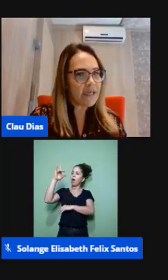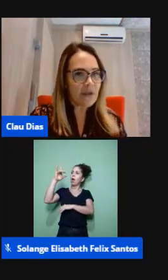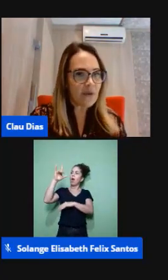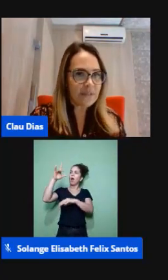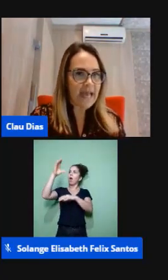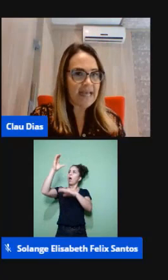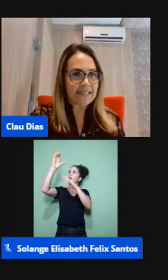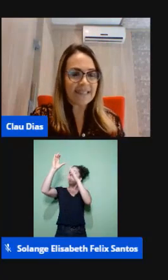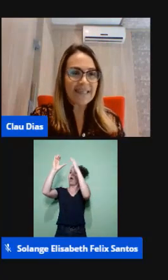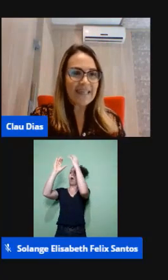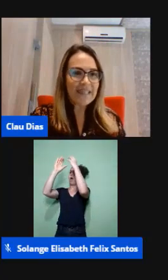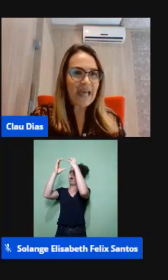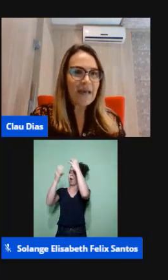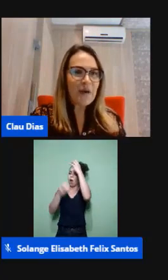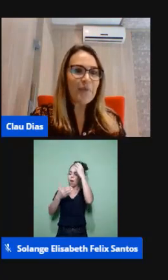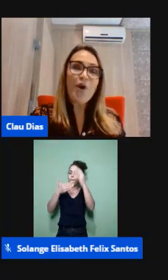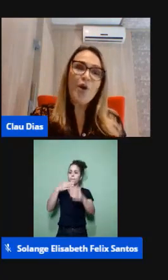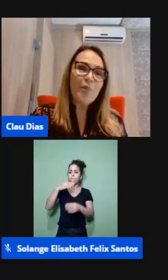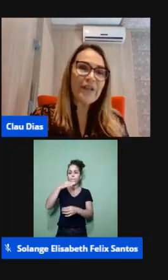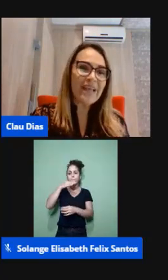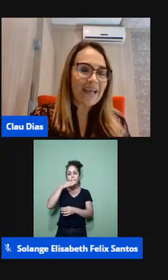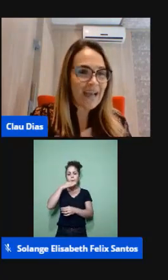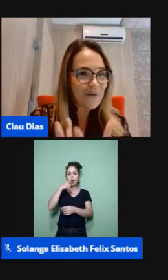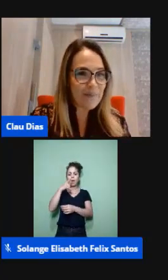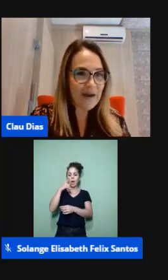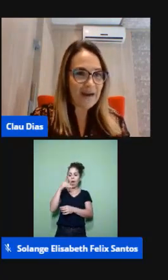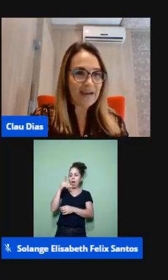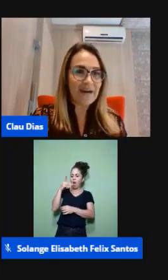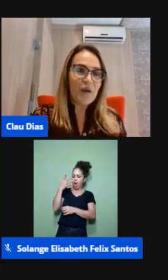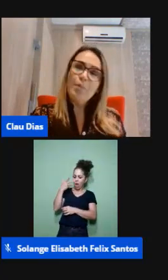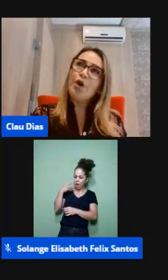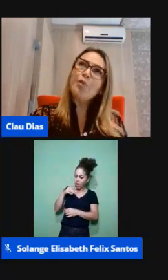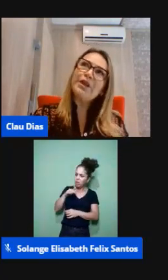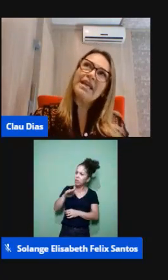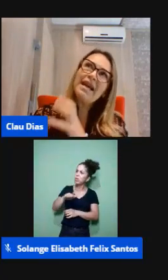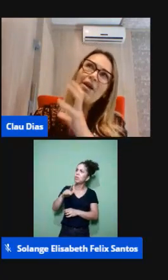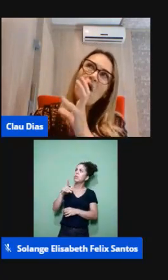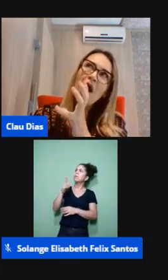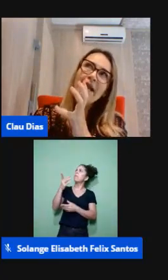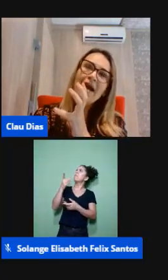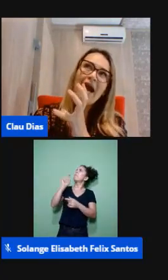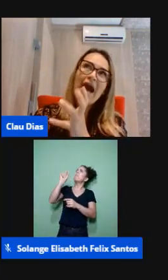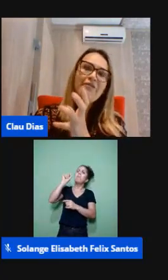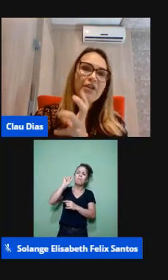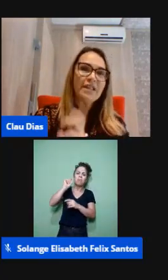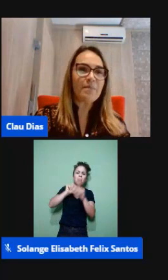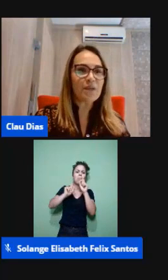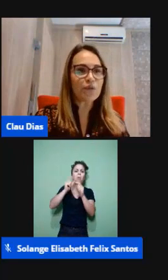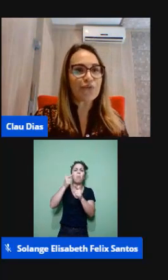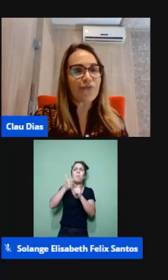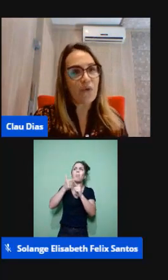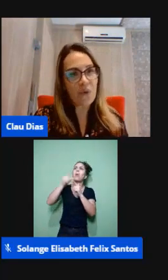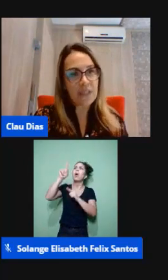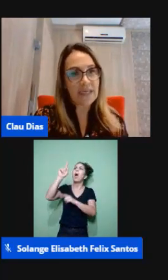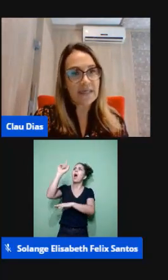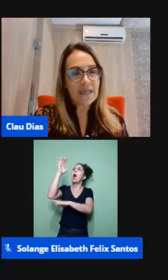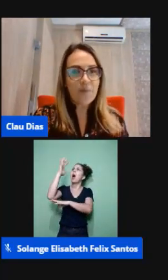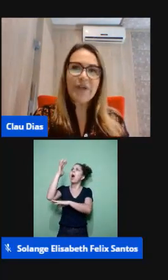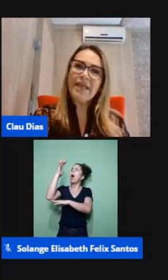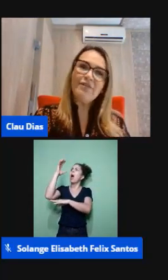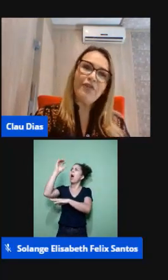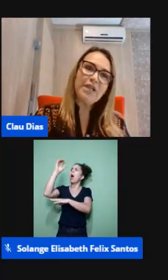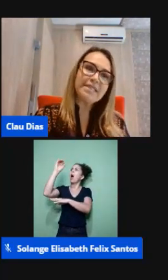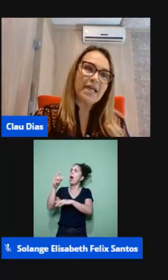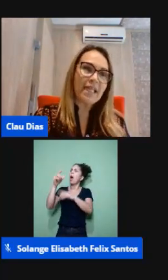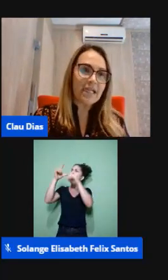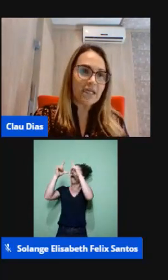saber por que aquilo acontece, né? Por que caiu a manga? Por que agora a árvore tem menos folha?